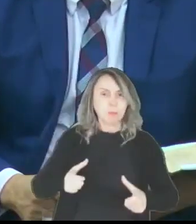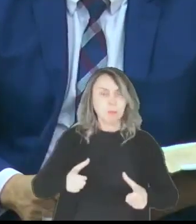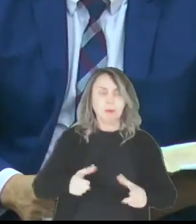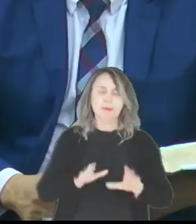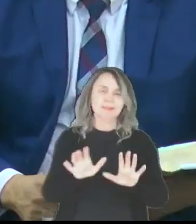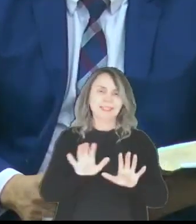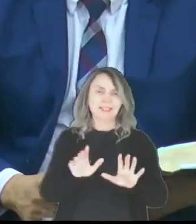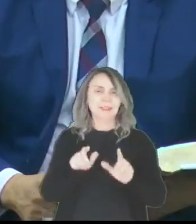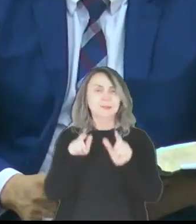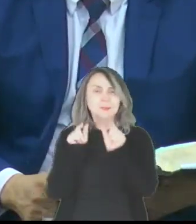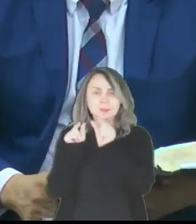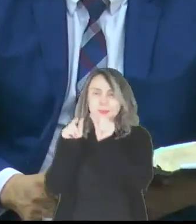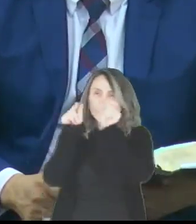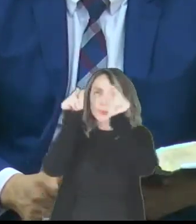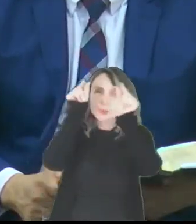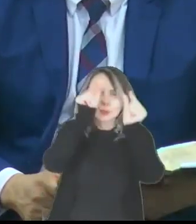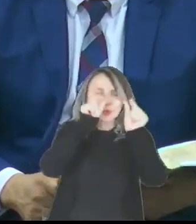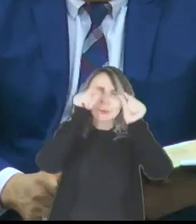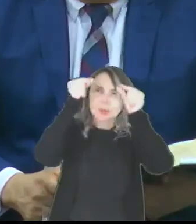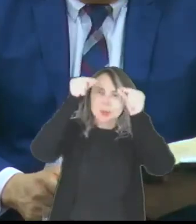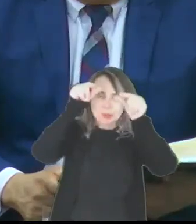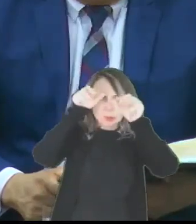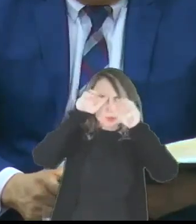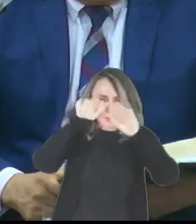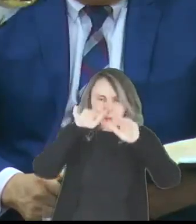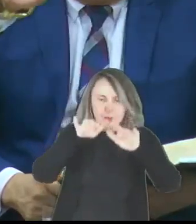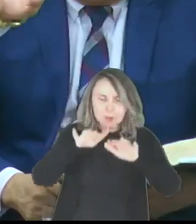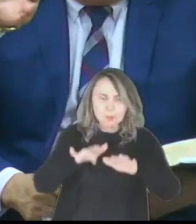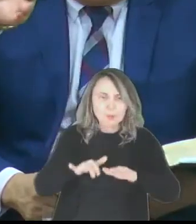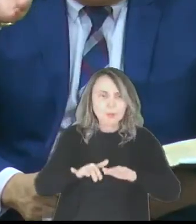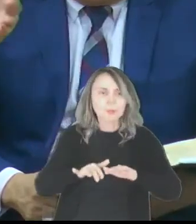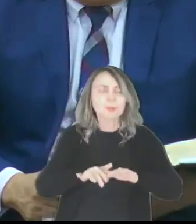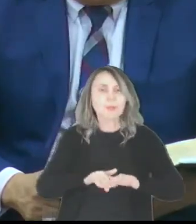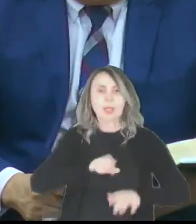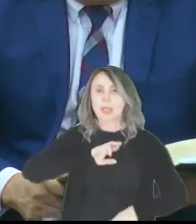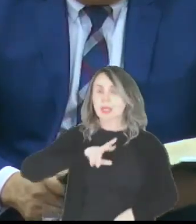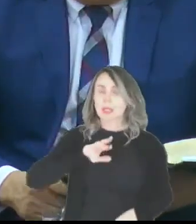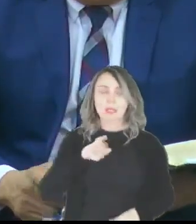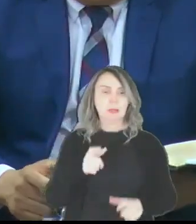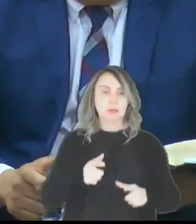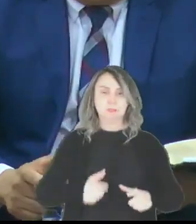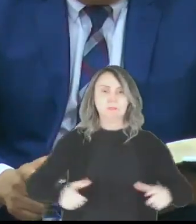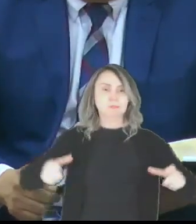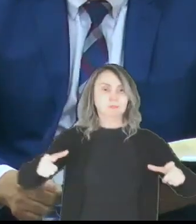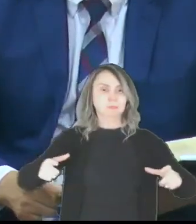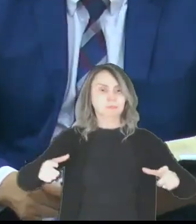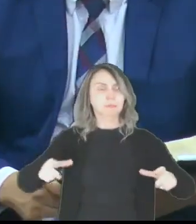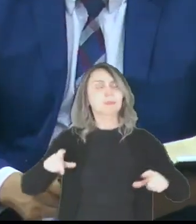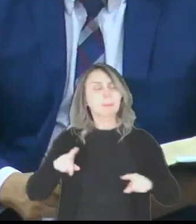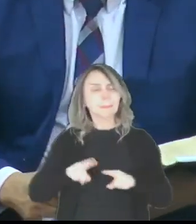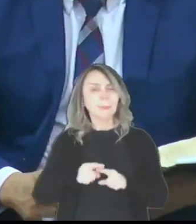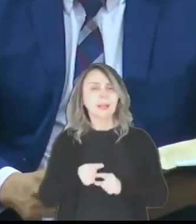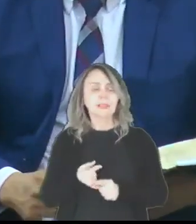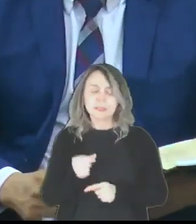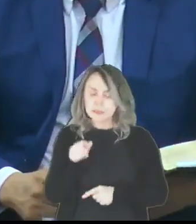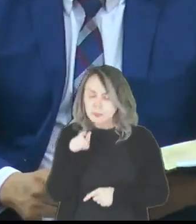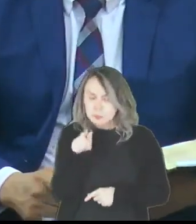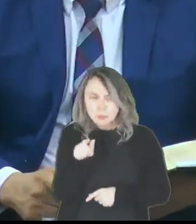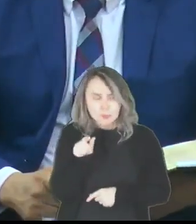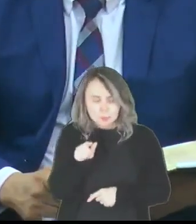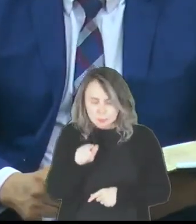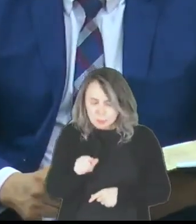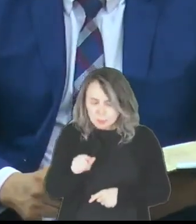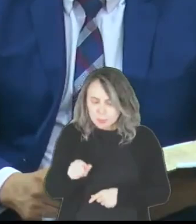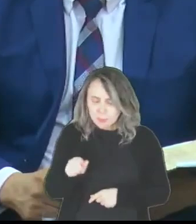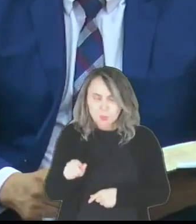Aleluia. Para nos salvar, o maná não vinha os blocos grandes, o maná vinha miúdo. Bendito seja